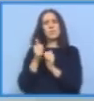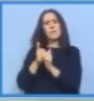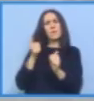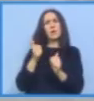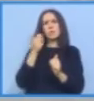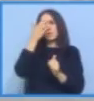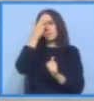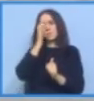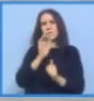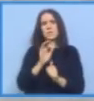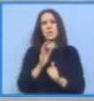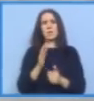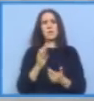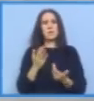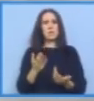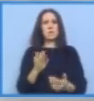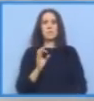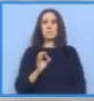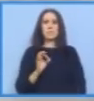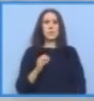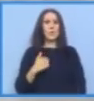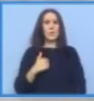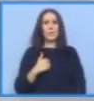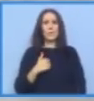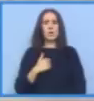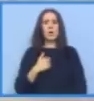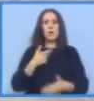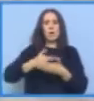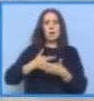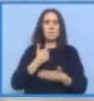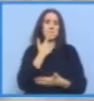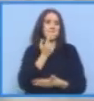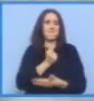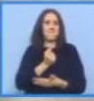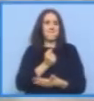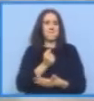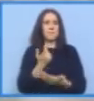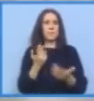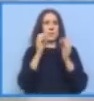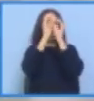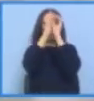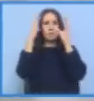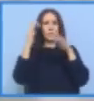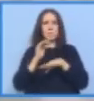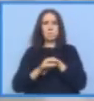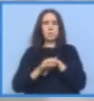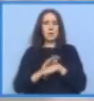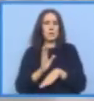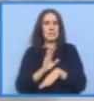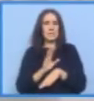infidelidade, que não posso ficar fechado nelas, porque isso seria uma visão centrada no pecado, e,